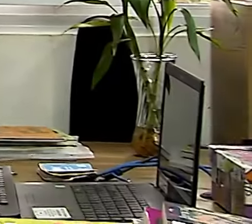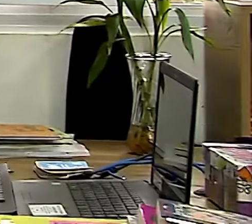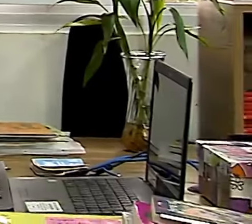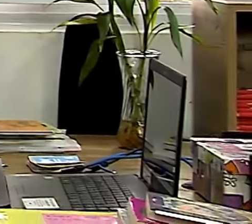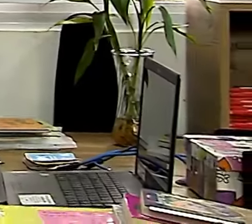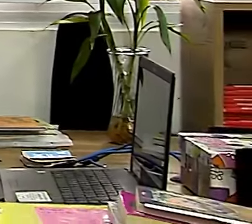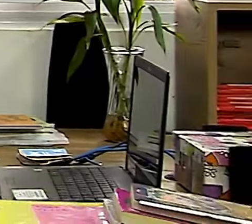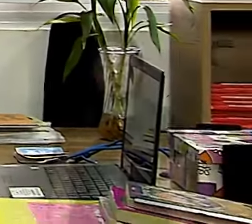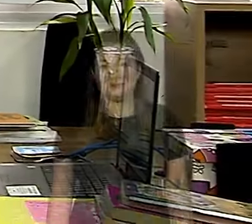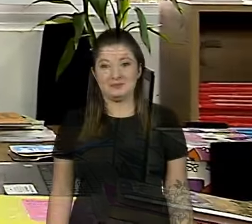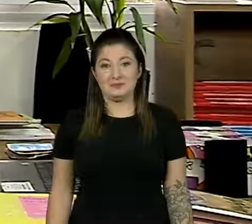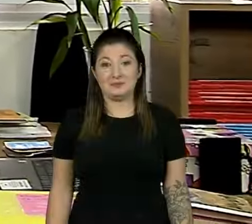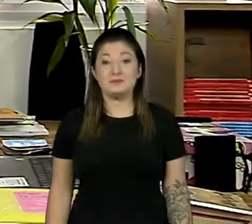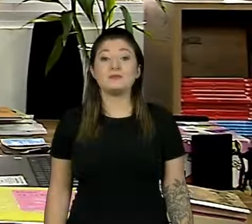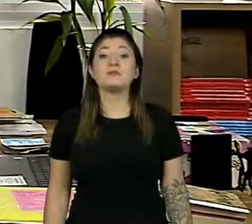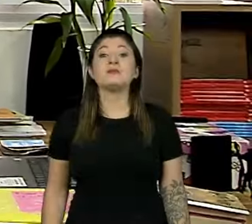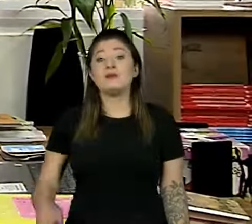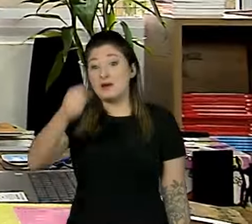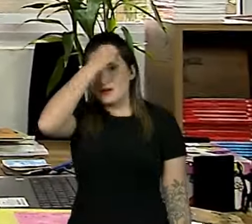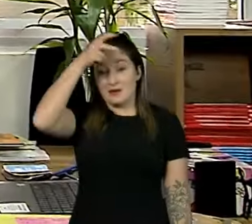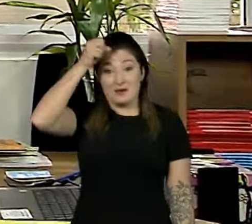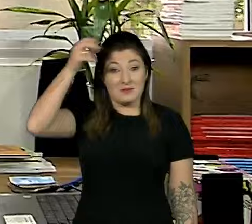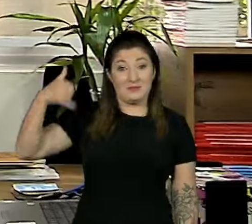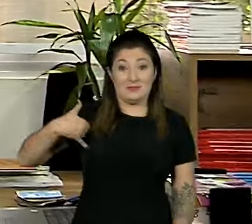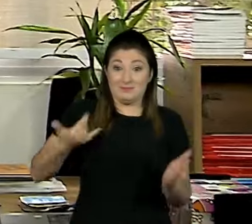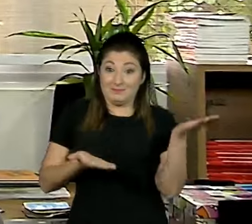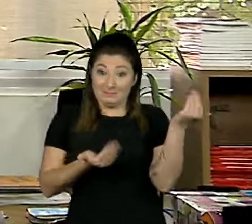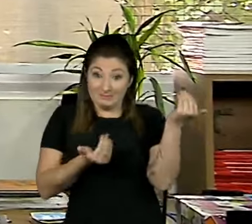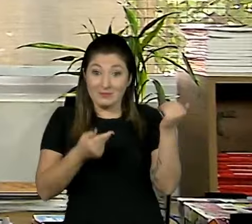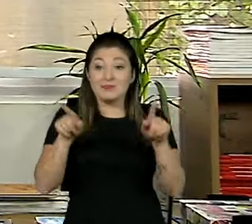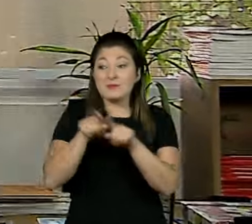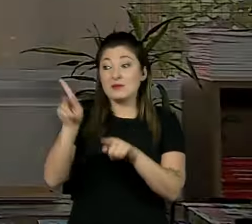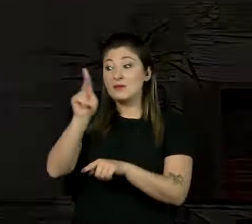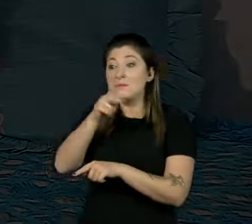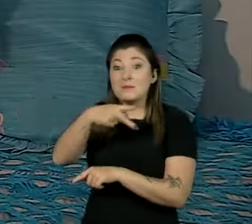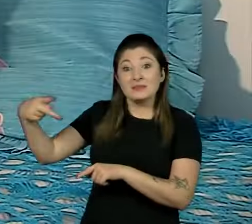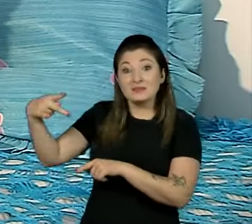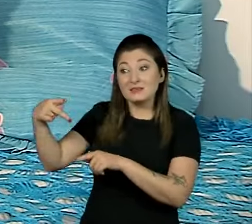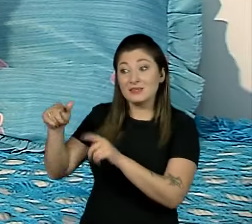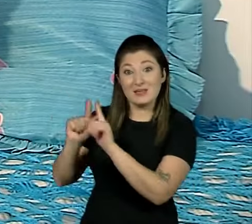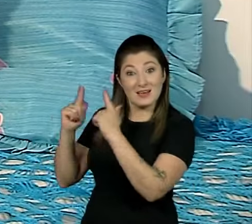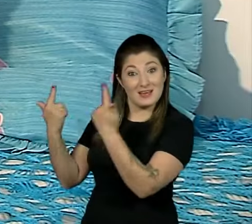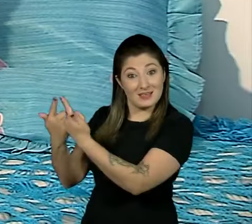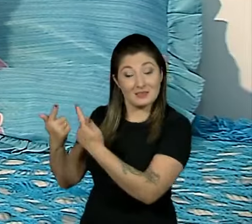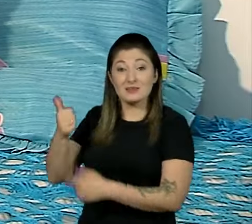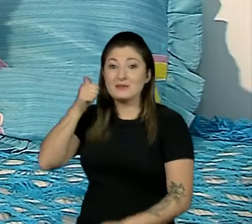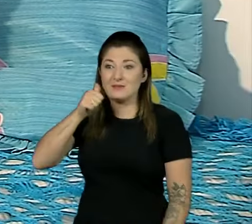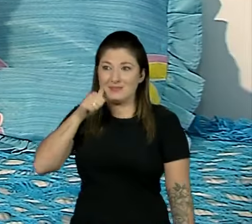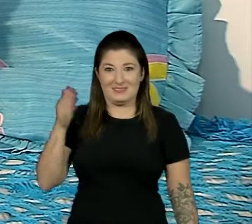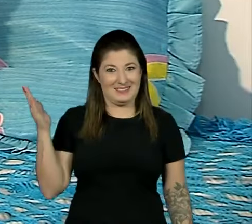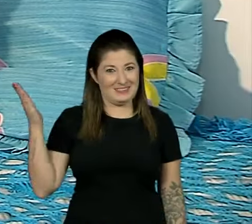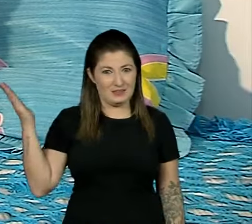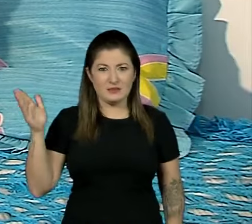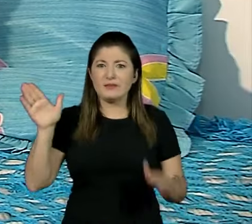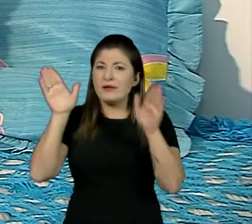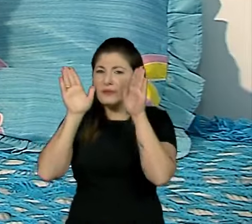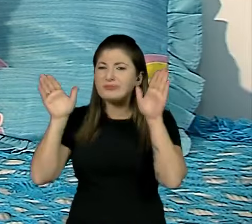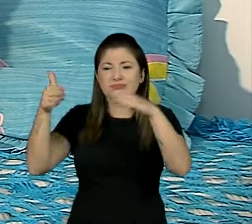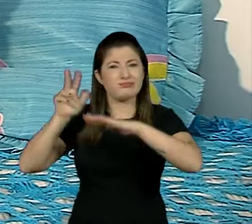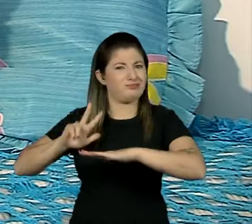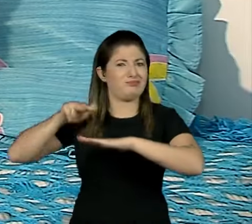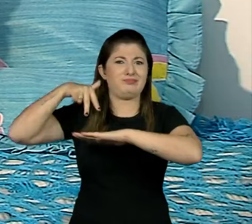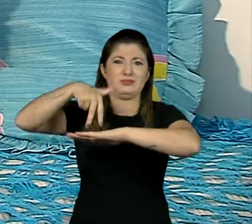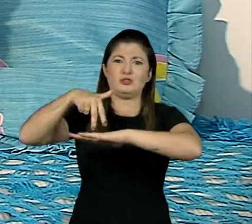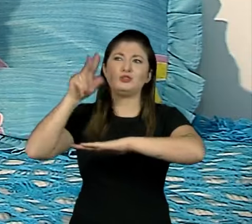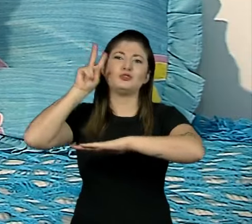E seja como prefeita Mirim, presidente do Grêmio ou aluna dedicada, Isa é a protagonista dessa história